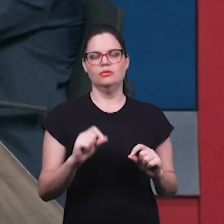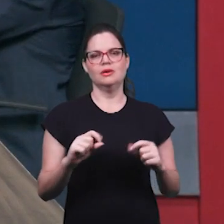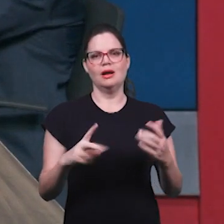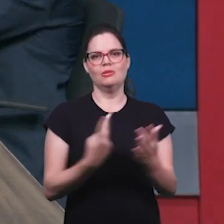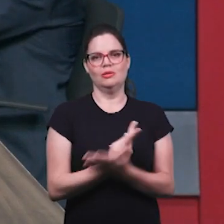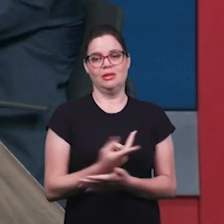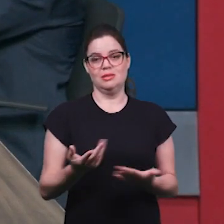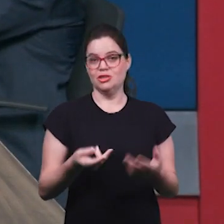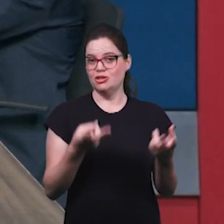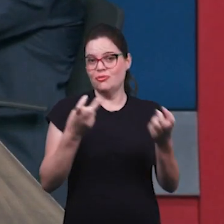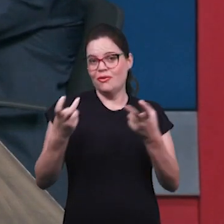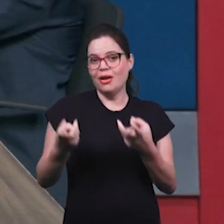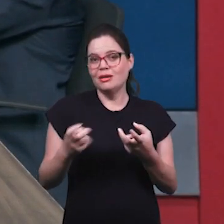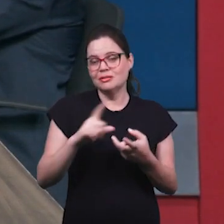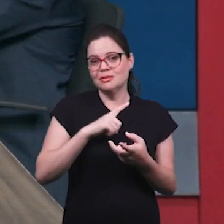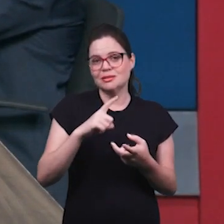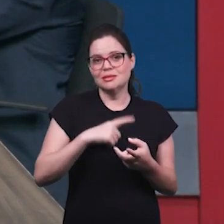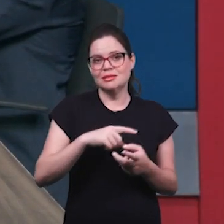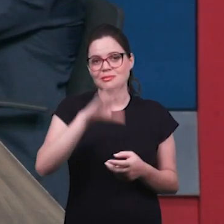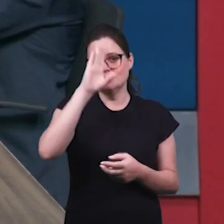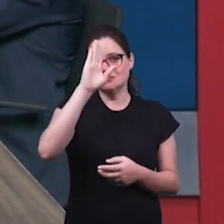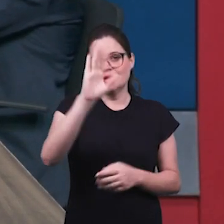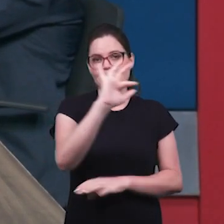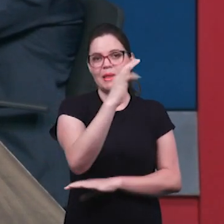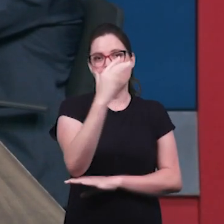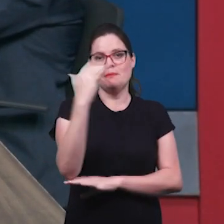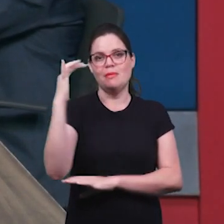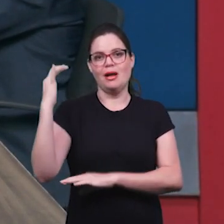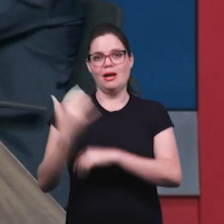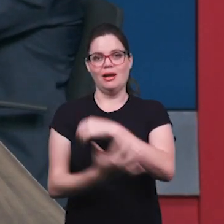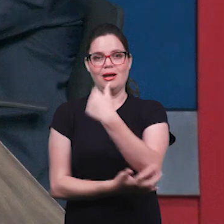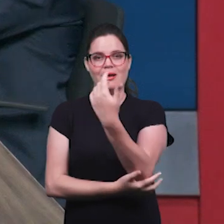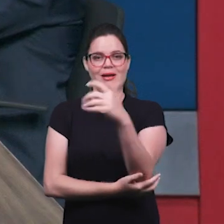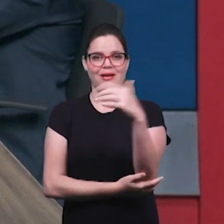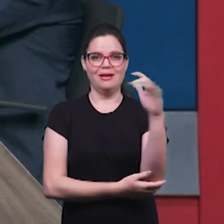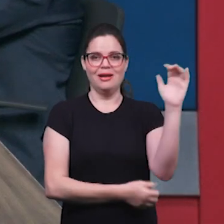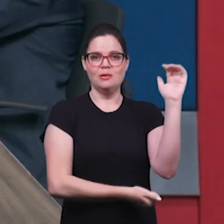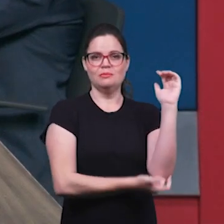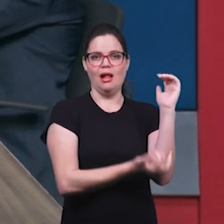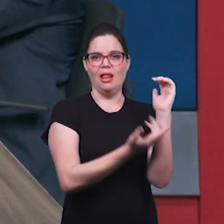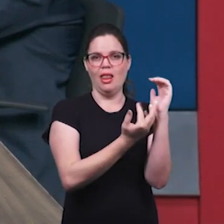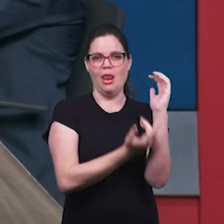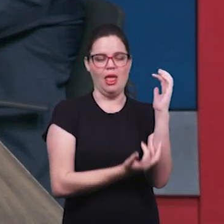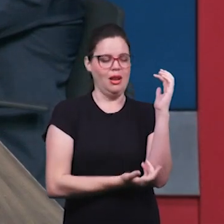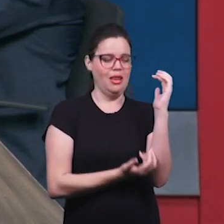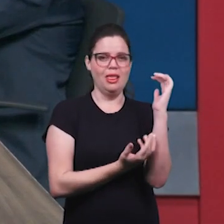ocorrido, especificamente nas matas, né, que o texto ele menciona.